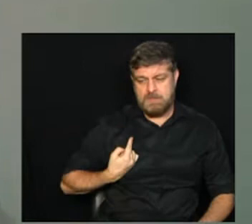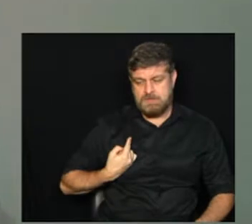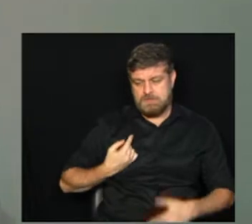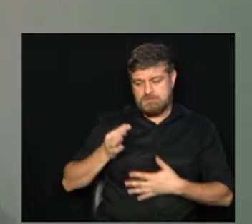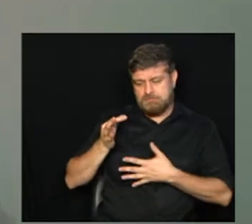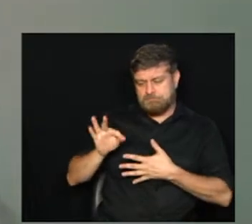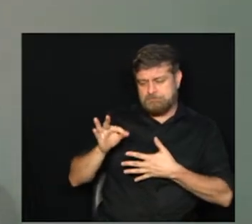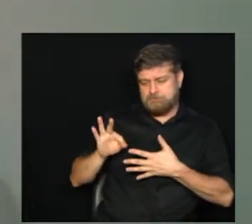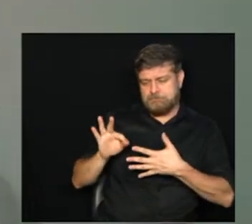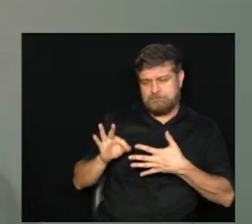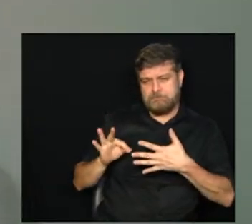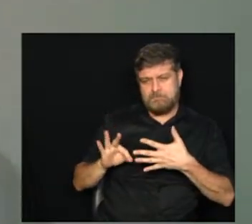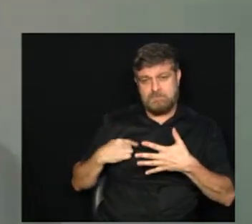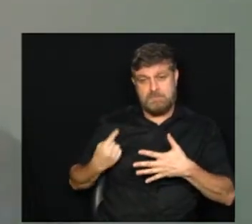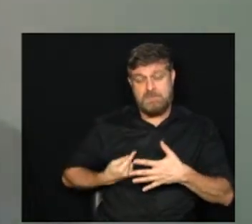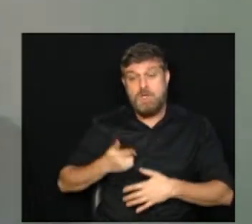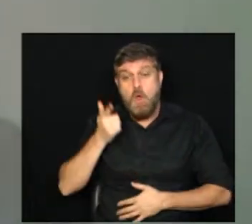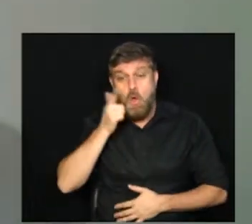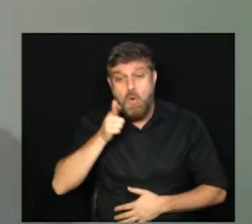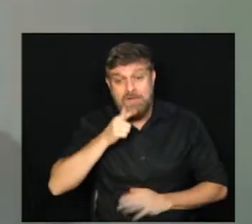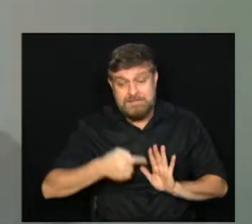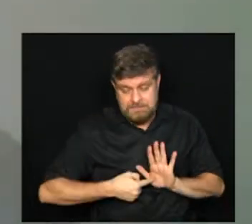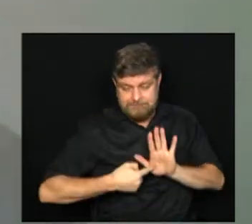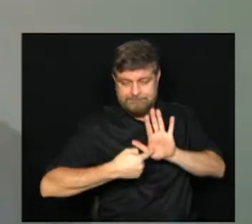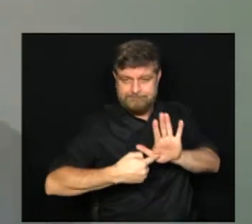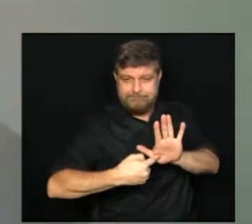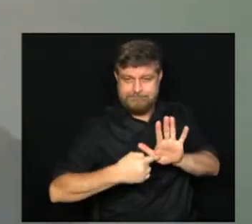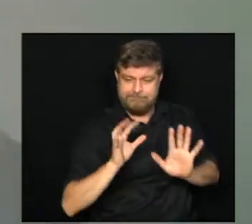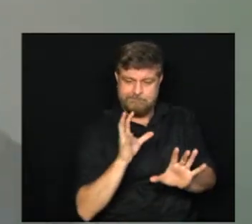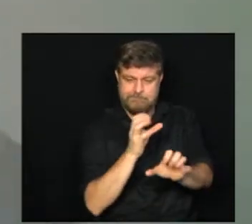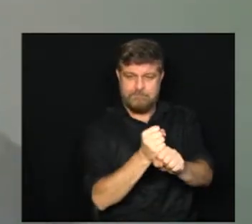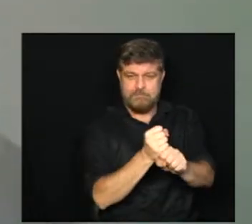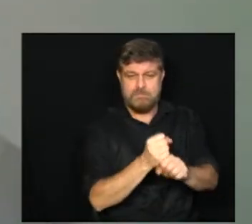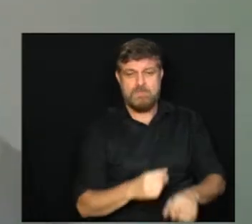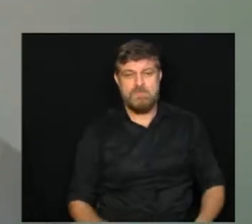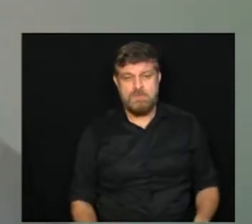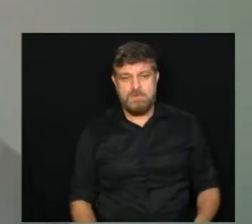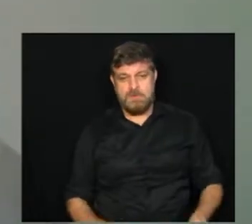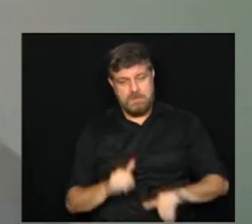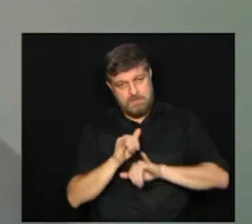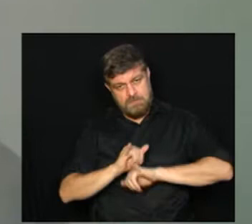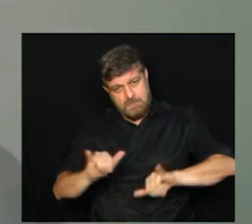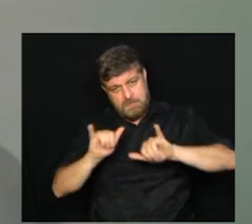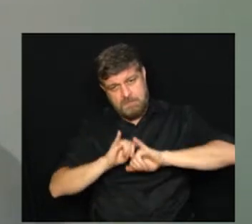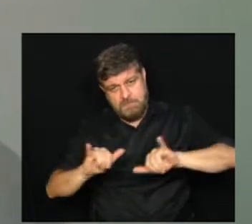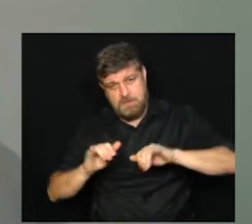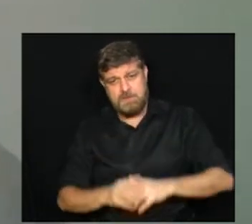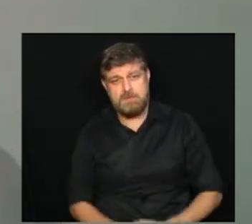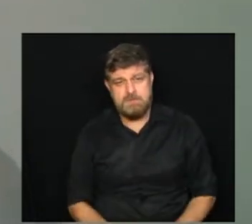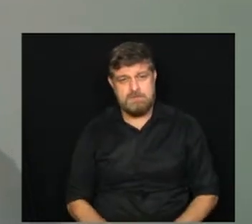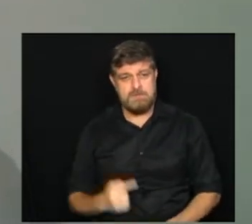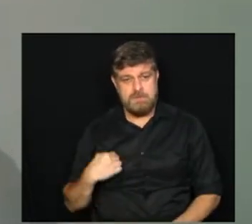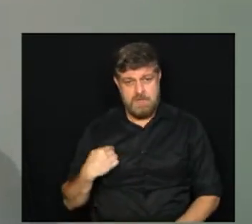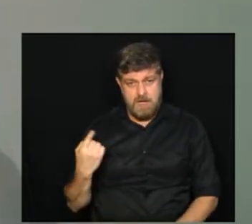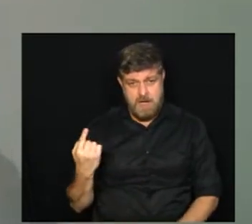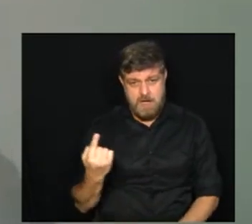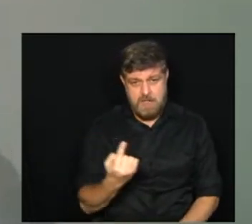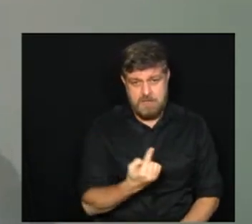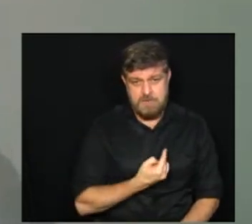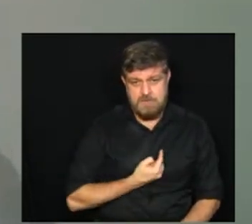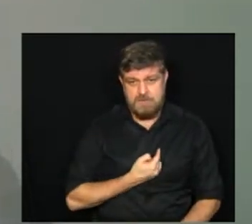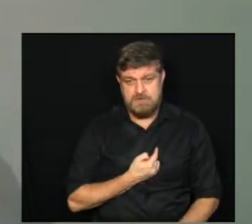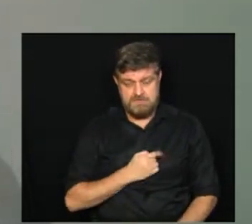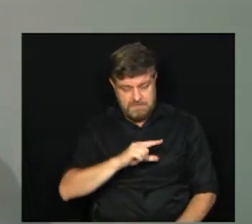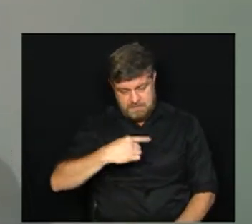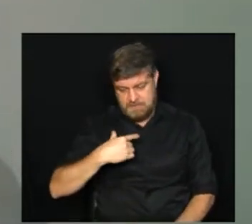gente poder apresentar isso. Como eu havia falado para vocês, se nós formos classificados, a gente